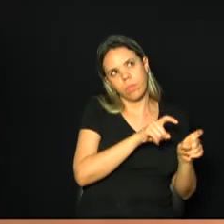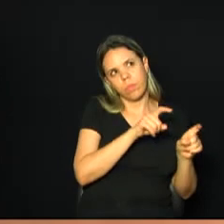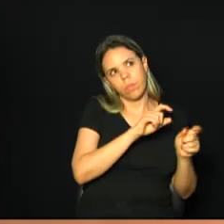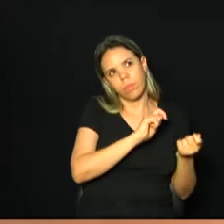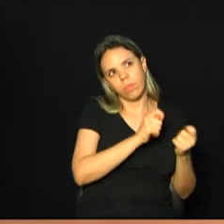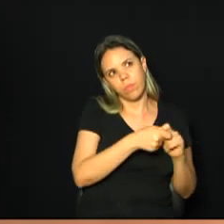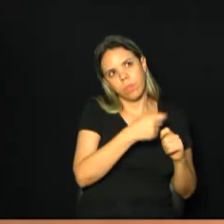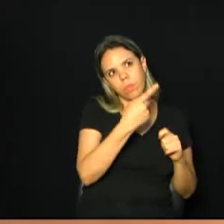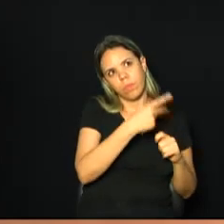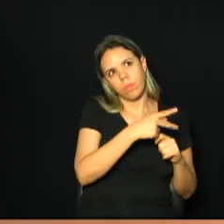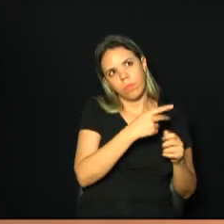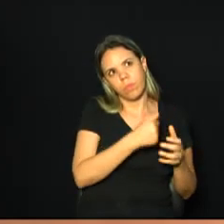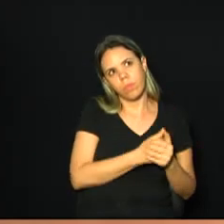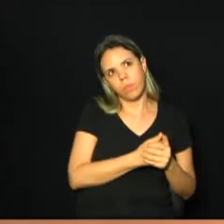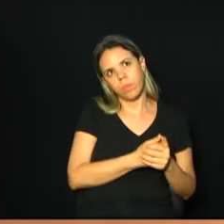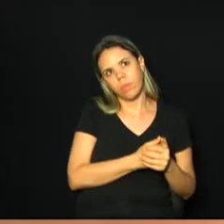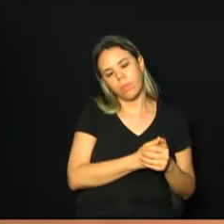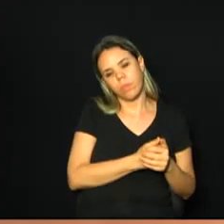adequar